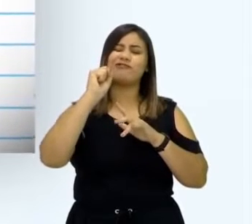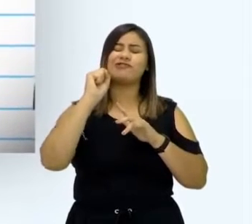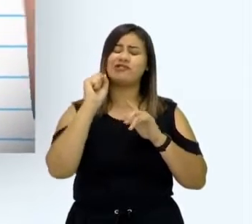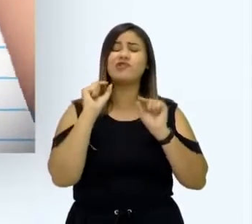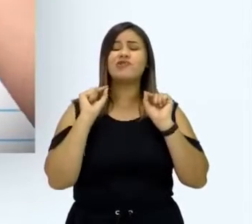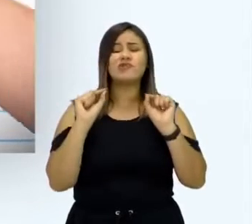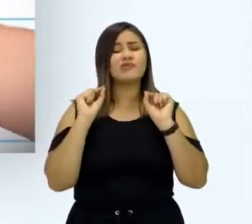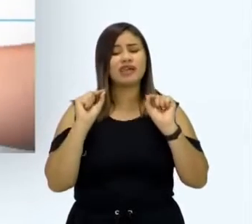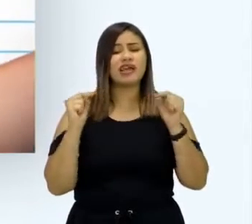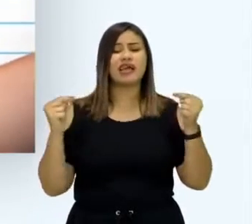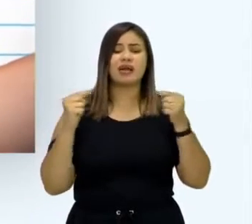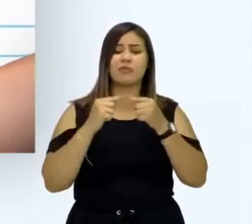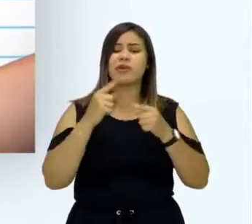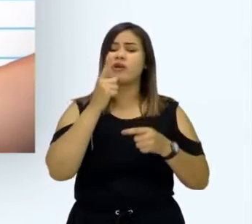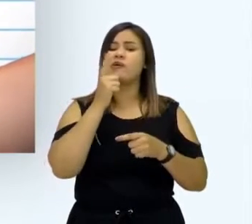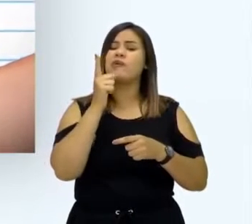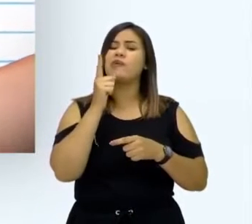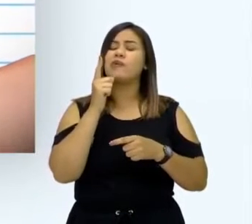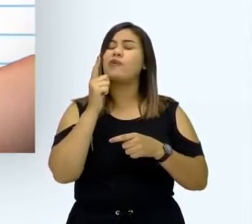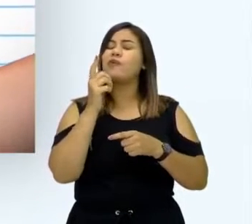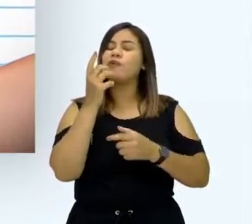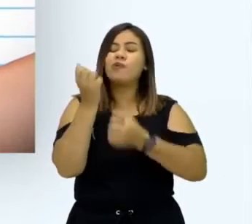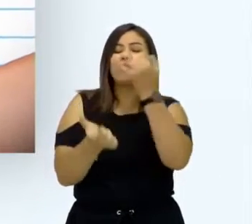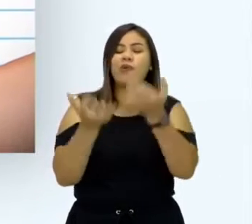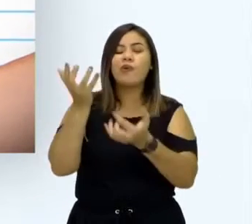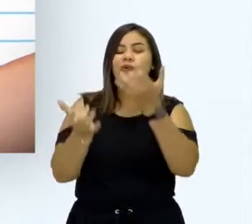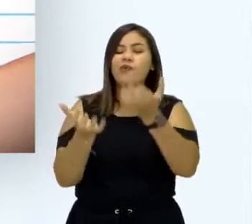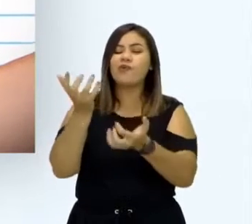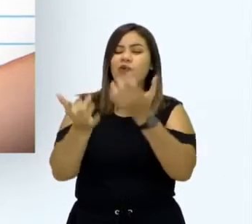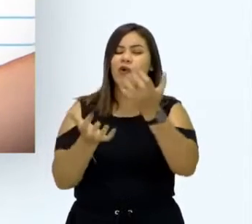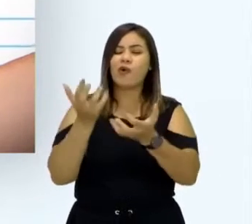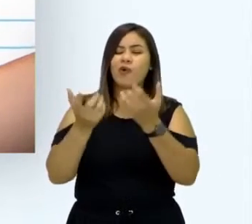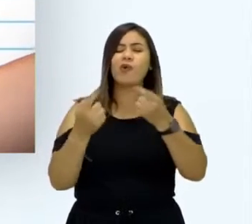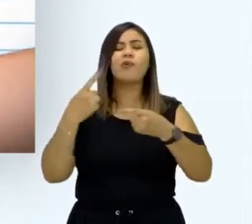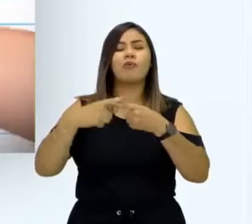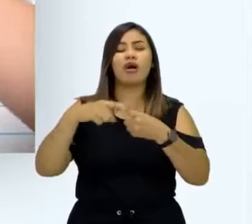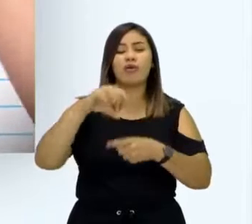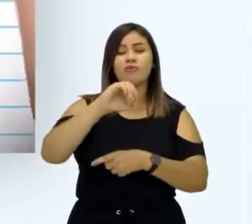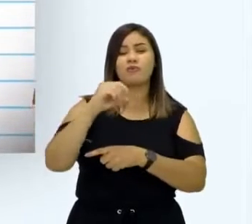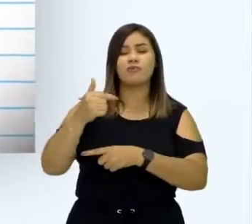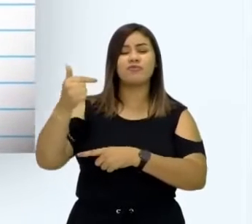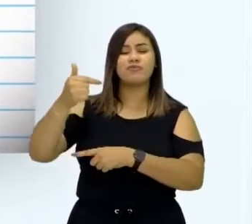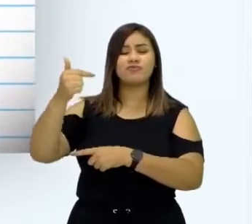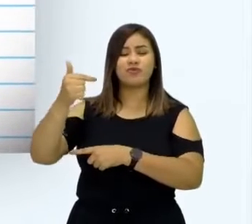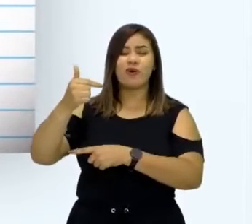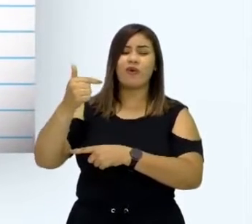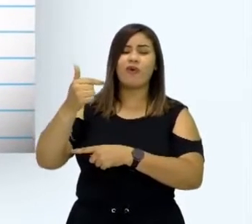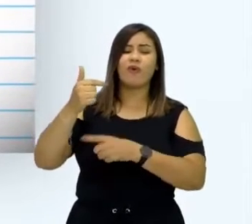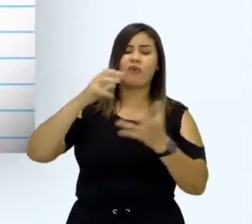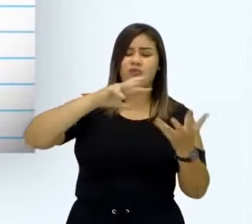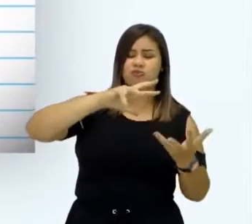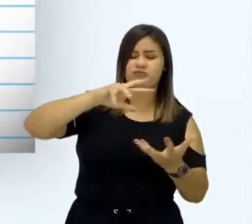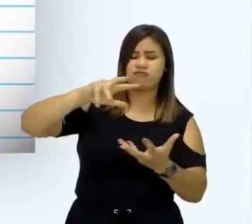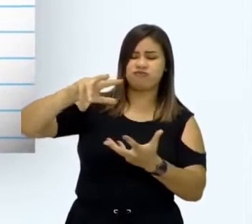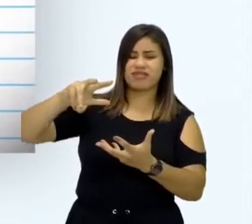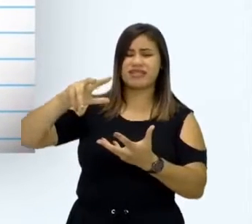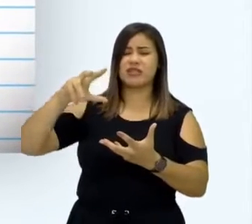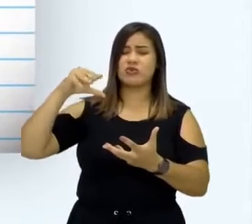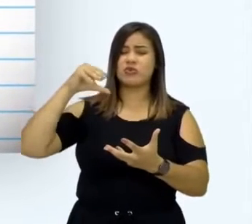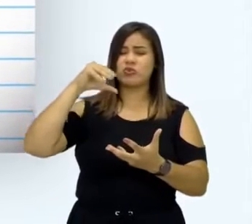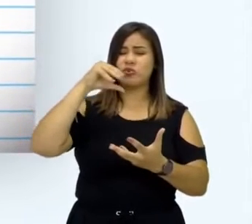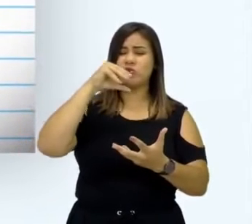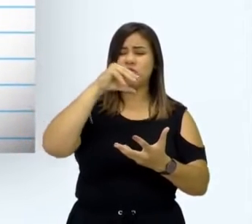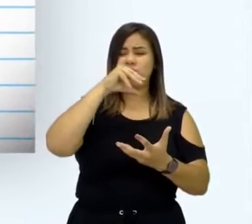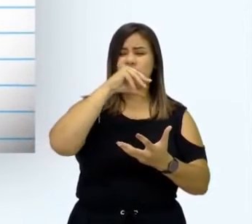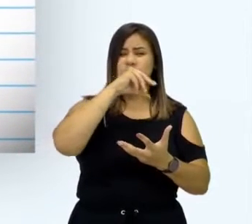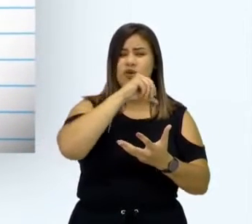agravada quando feita por meio de queimadas, pois a emissão de dióxido de carbono contribui para o aquecimento global, que por sua vez pode